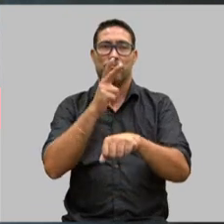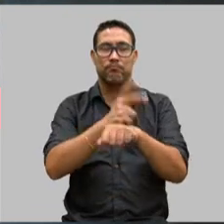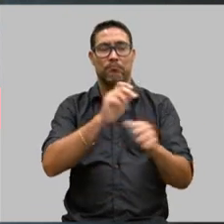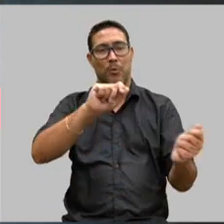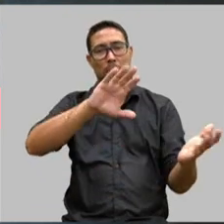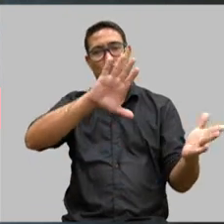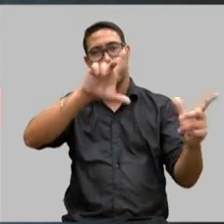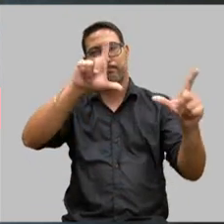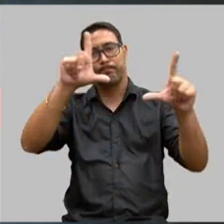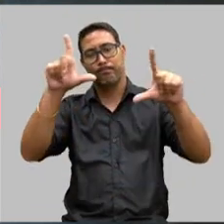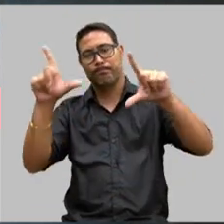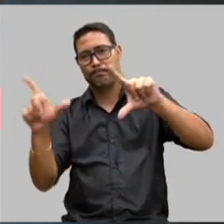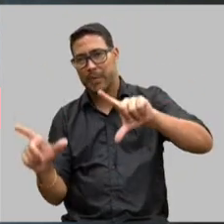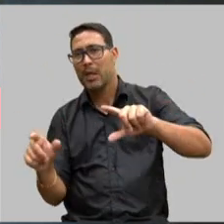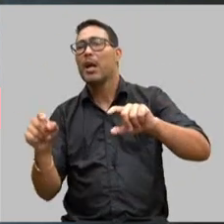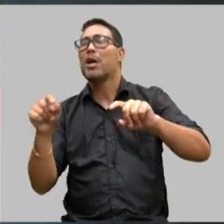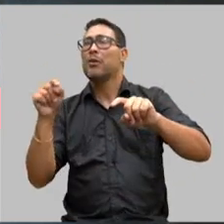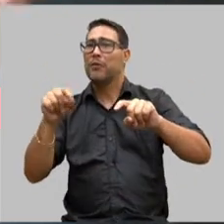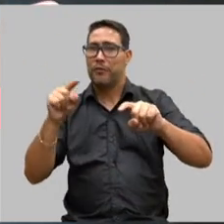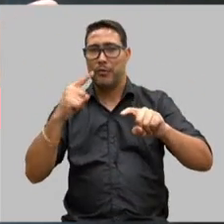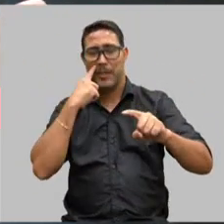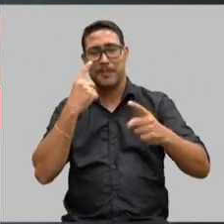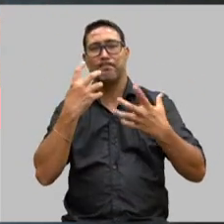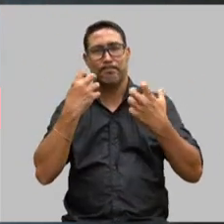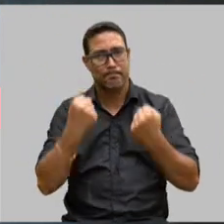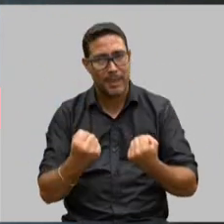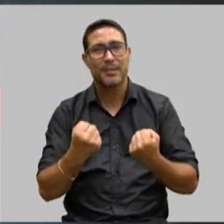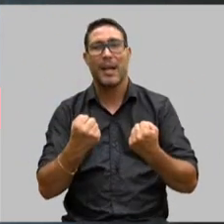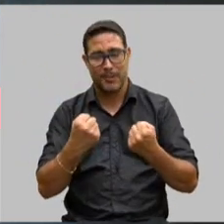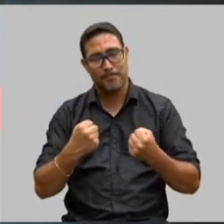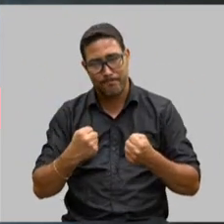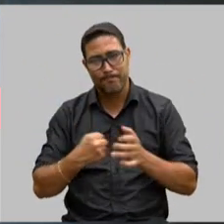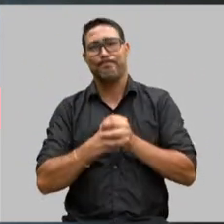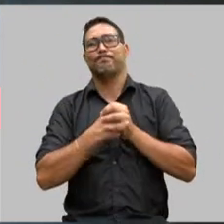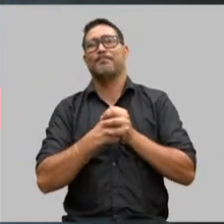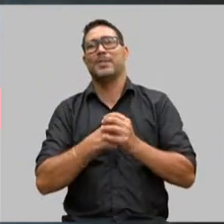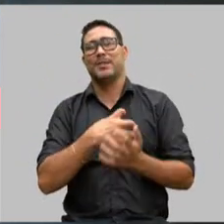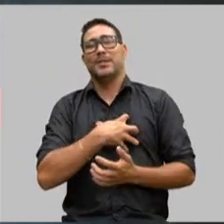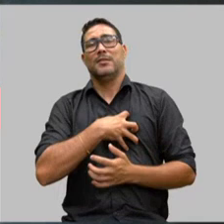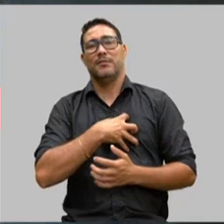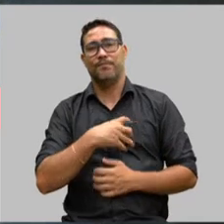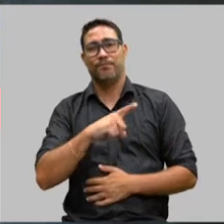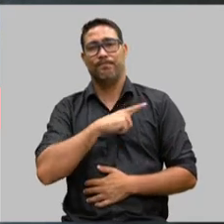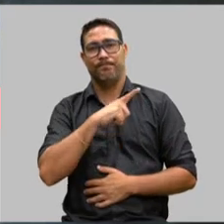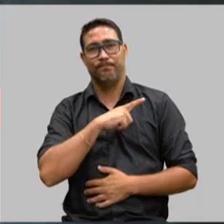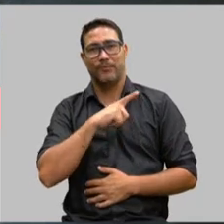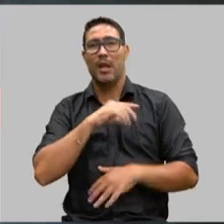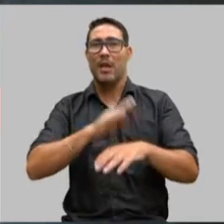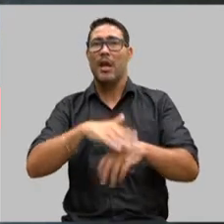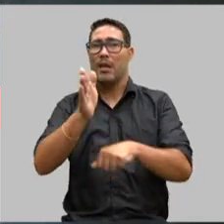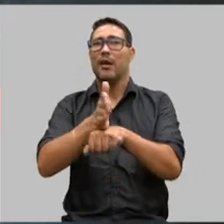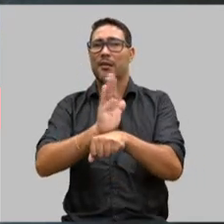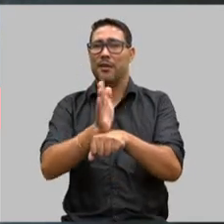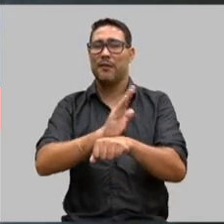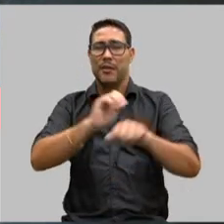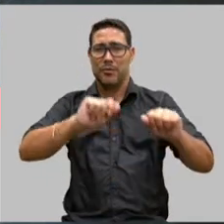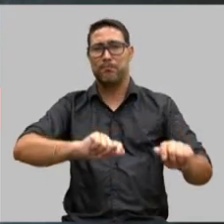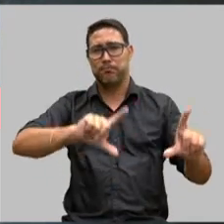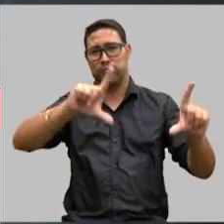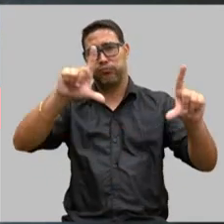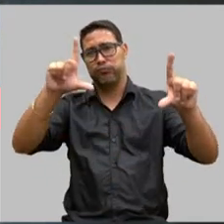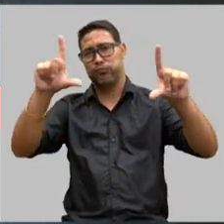vídeo pesado, e a realidade, né? Esse vídeo tinha que passar realmente em rede